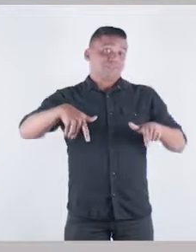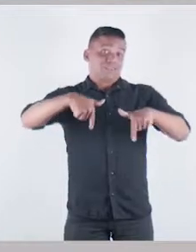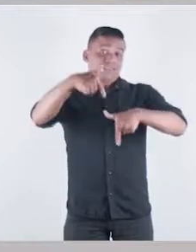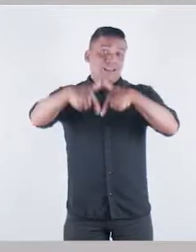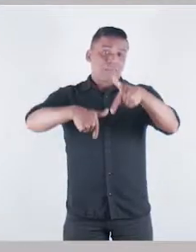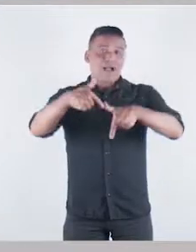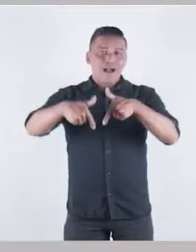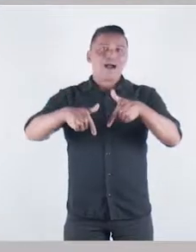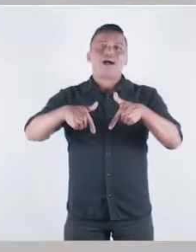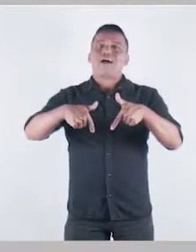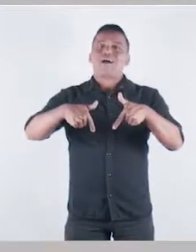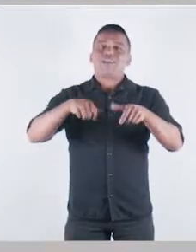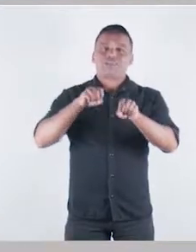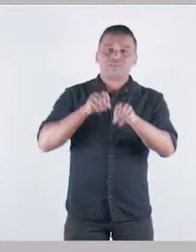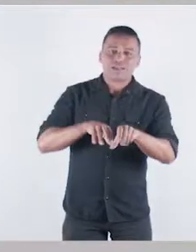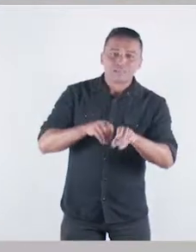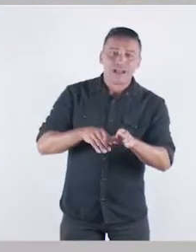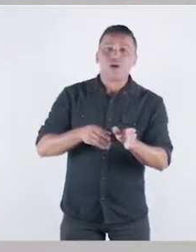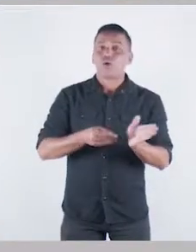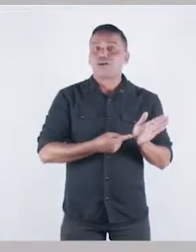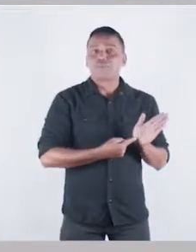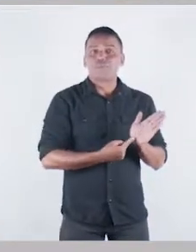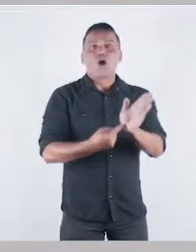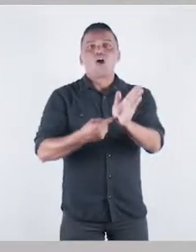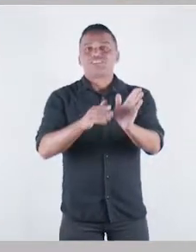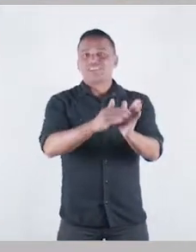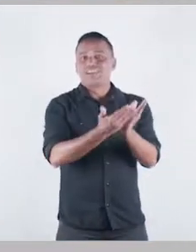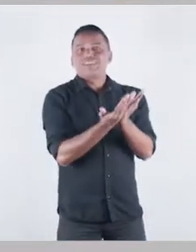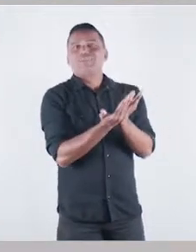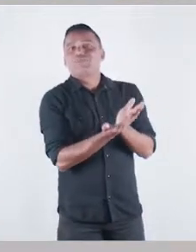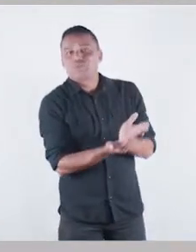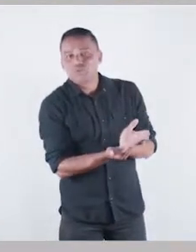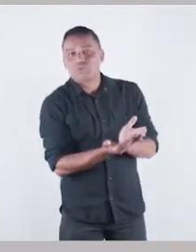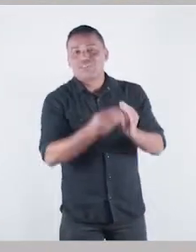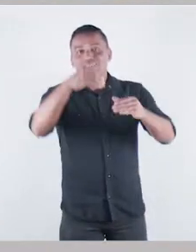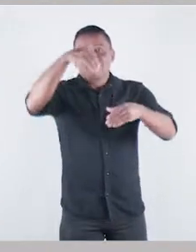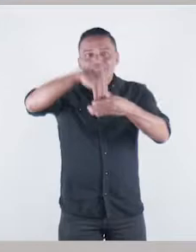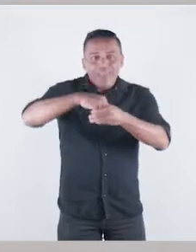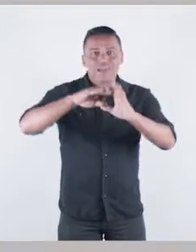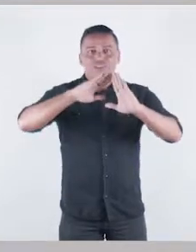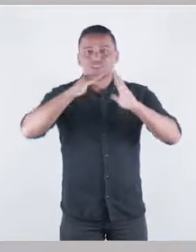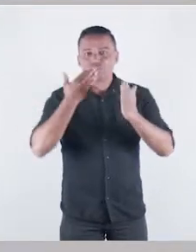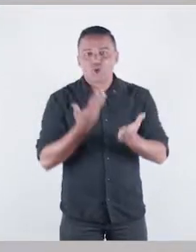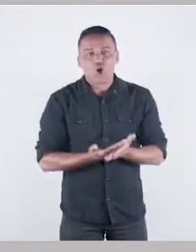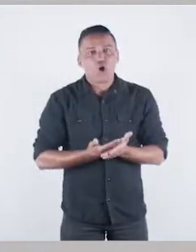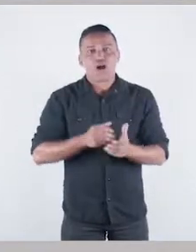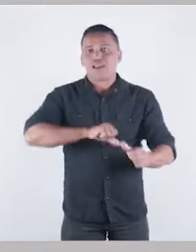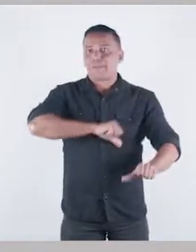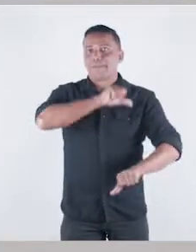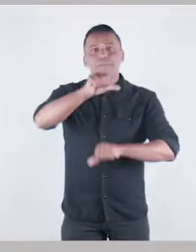nossos livros para a escola, numa experiência assim que altera totalmente